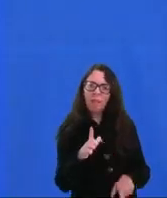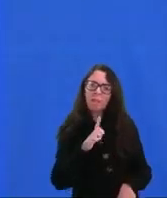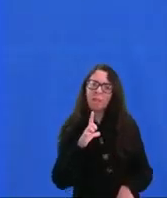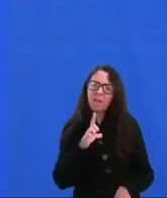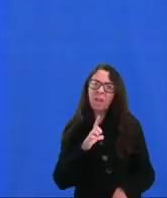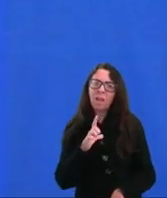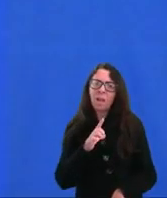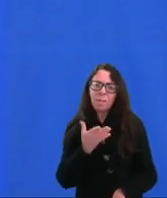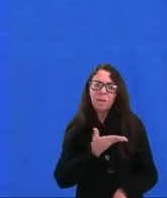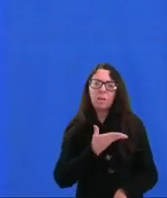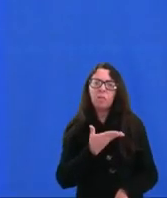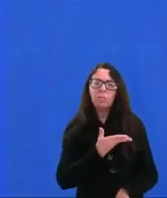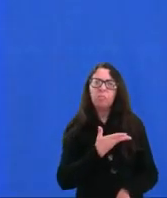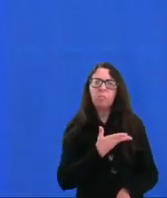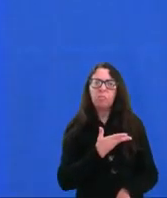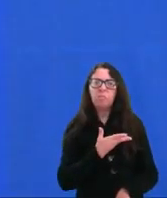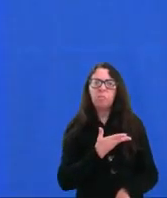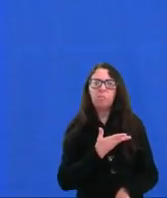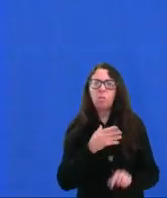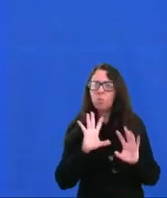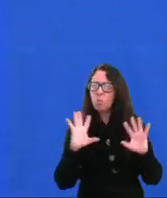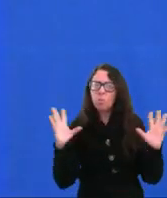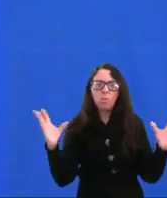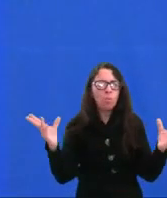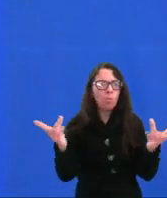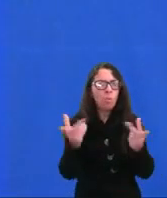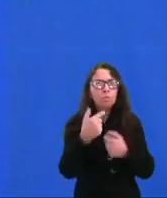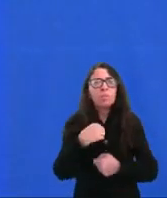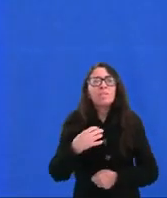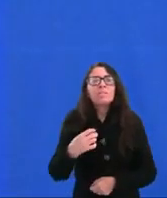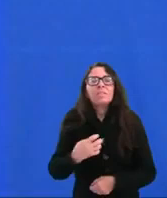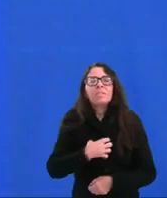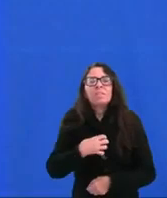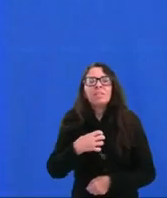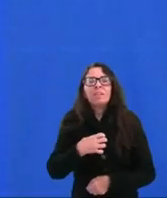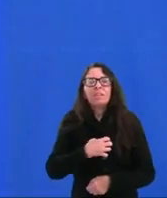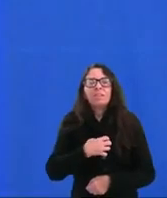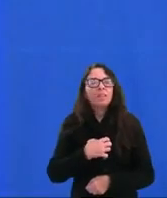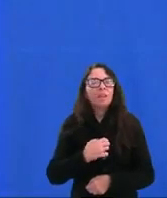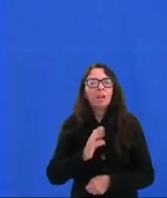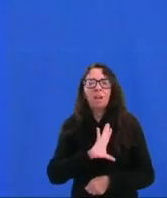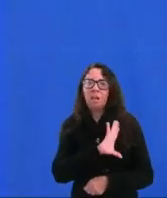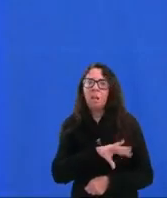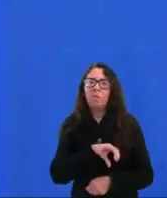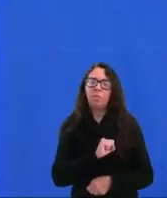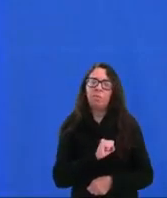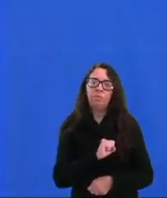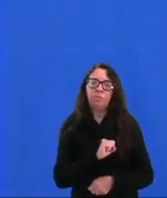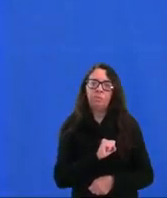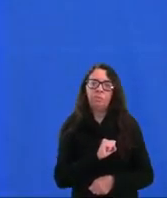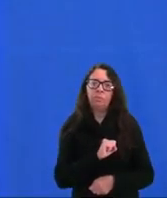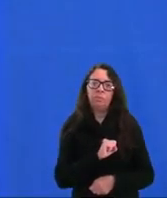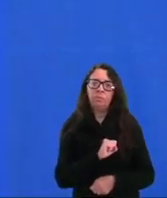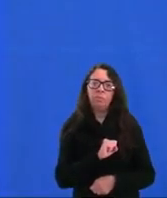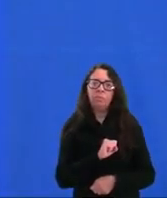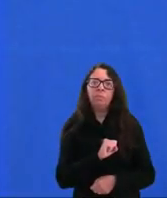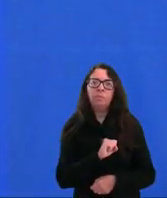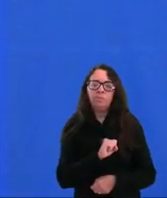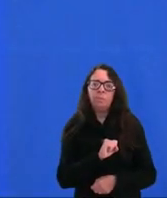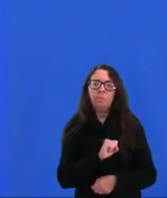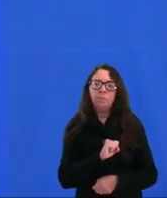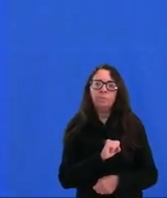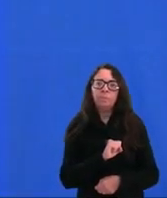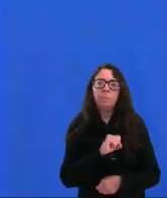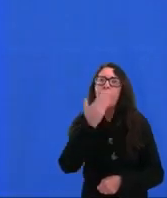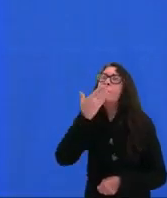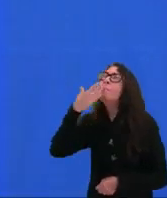nos importa os meios, sim, devemos importar os meios, esses meios devem estar dentro da palavra do Senhor. Seja